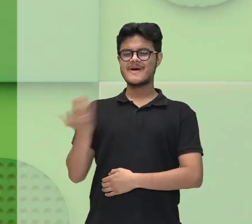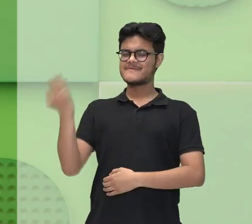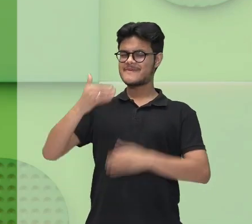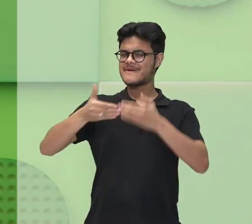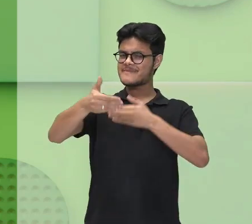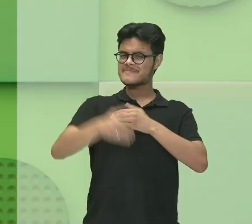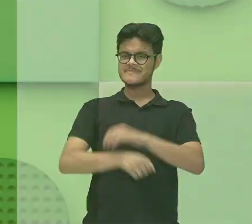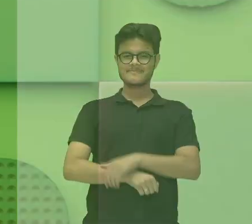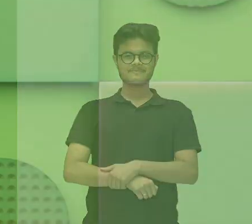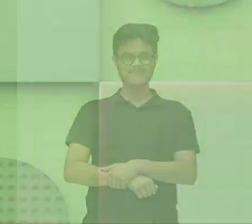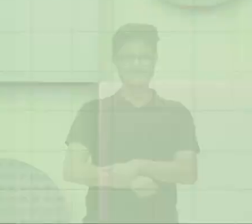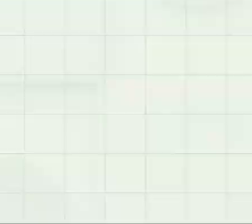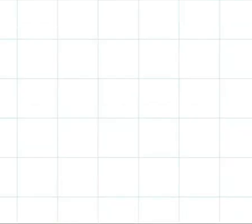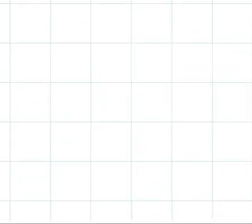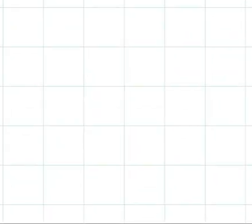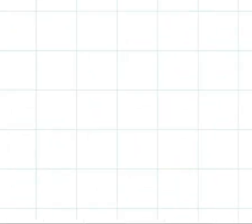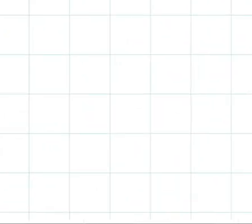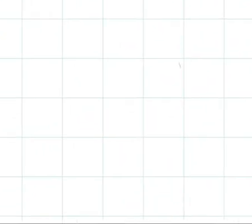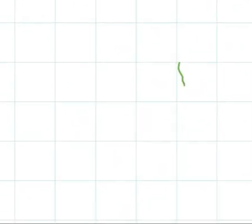para a nossa aula.